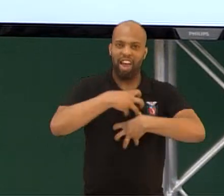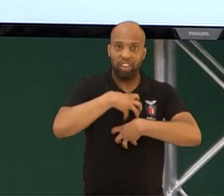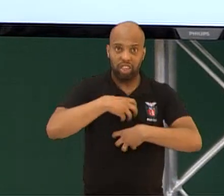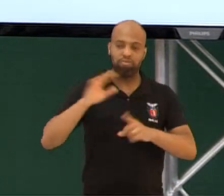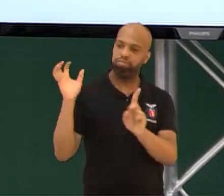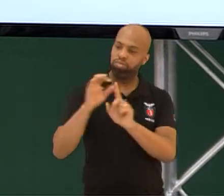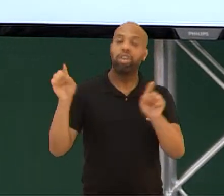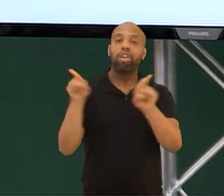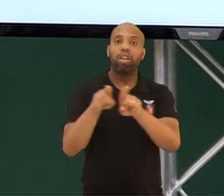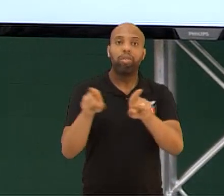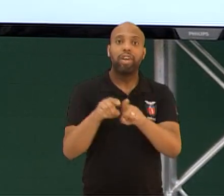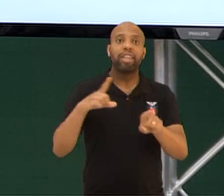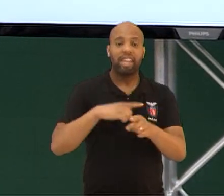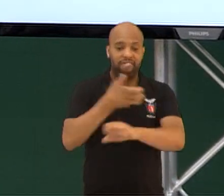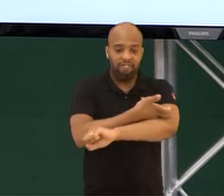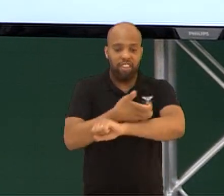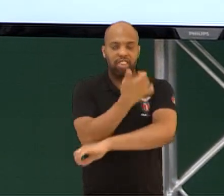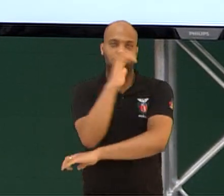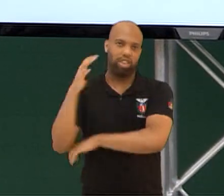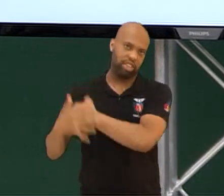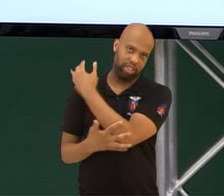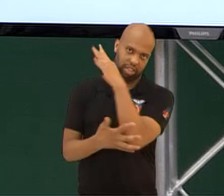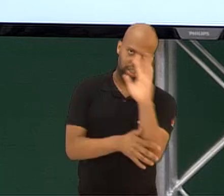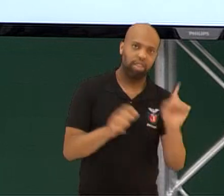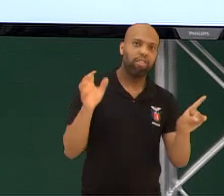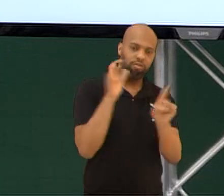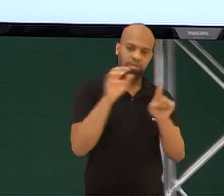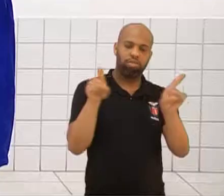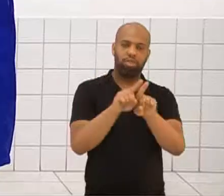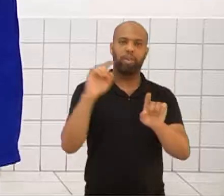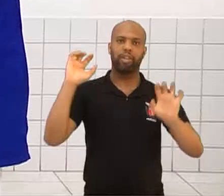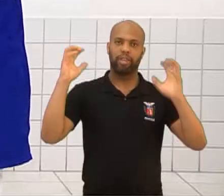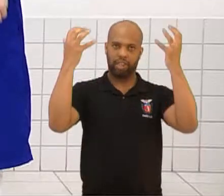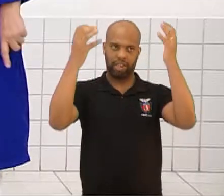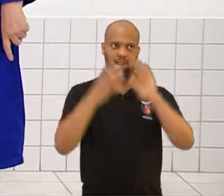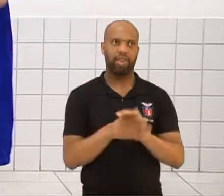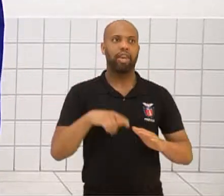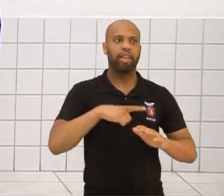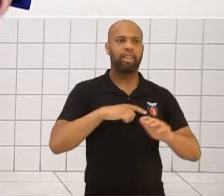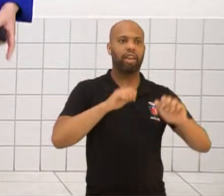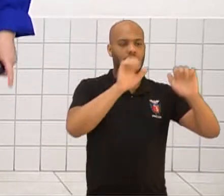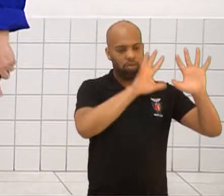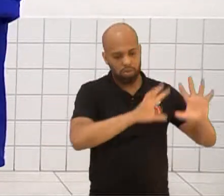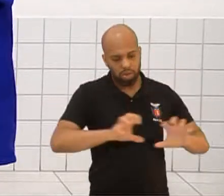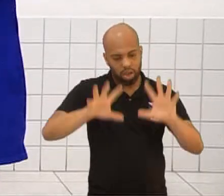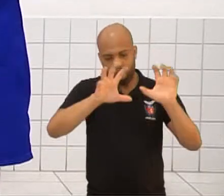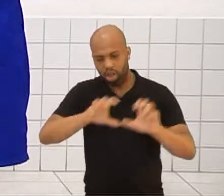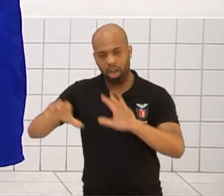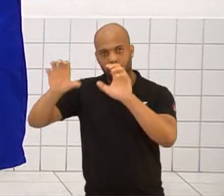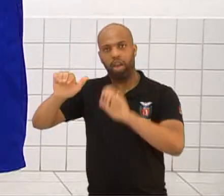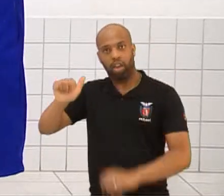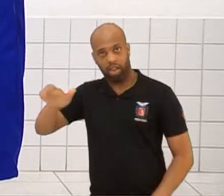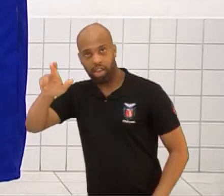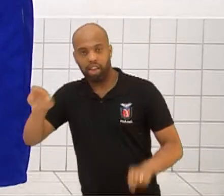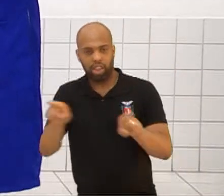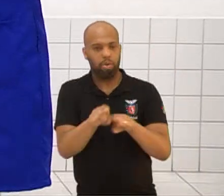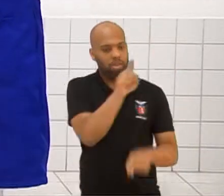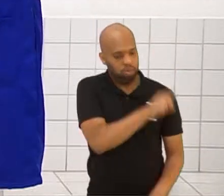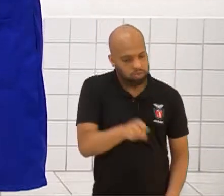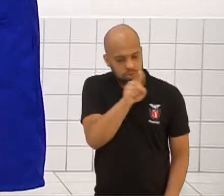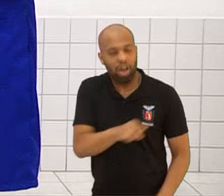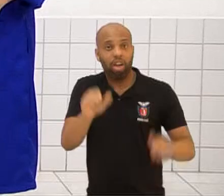vão influenciar a questão da vegetação aqui que nós estamos trabalhando. Isso, massas de ar, correntes marítimas, a divisão